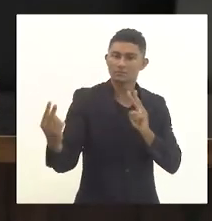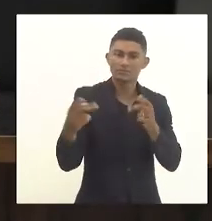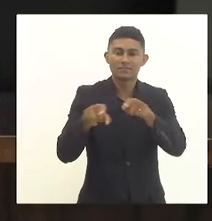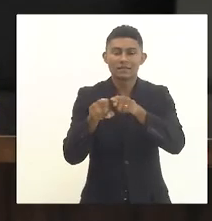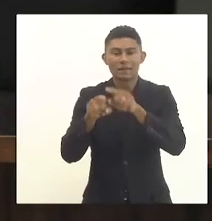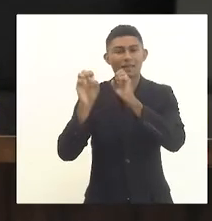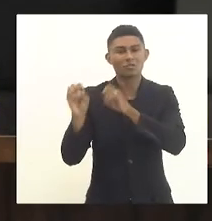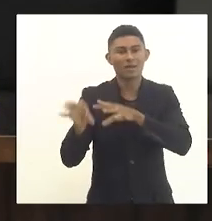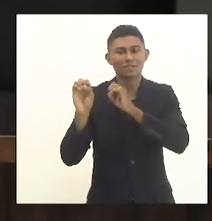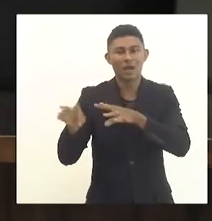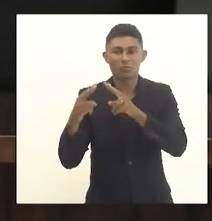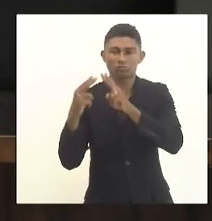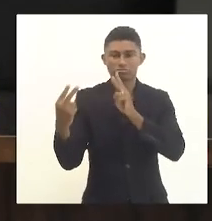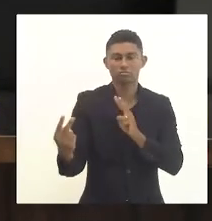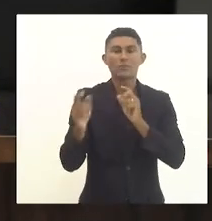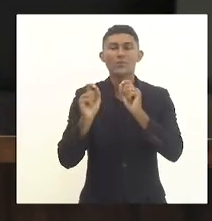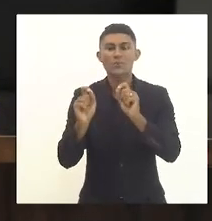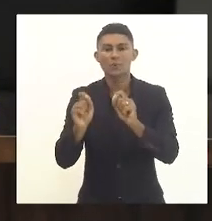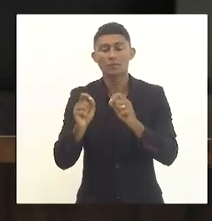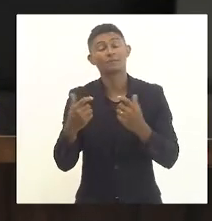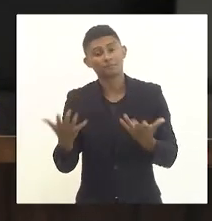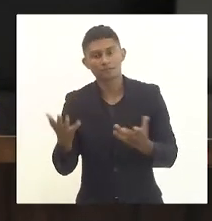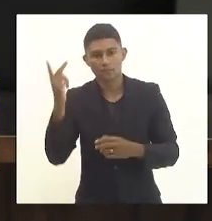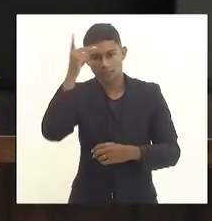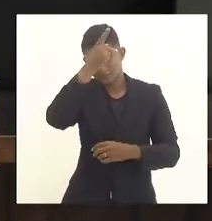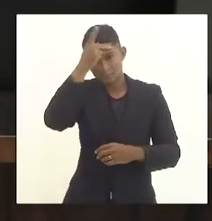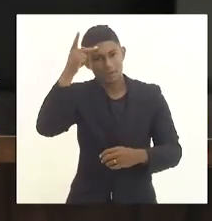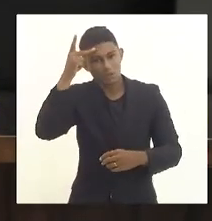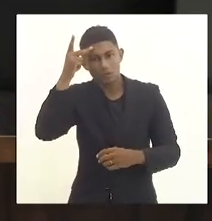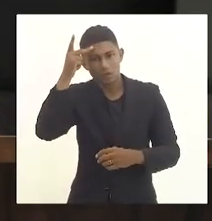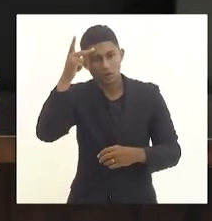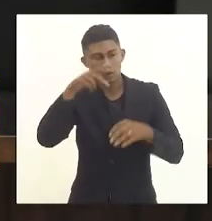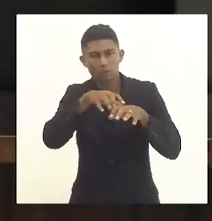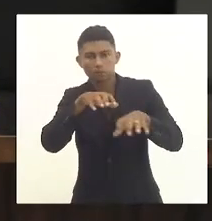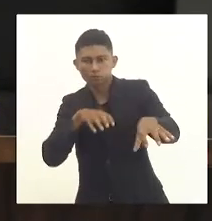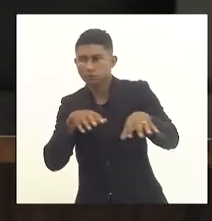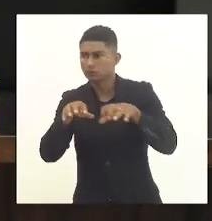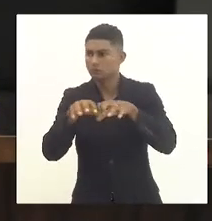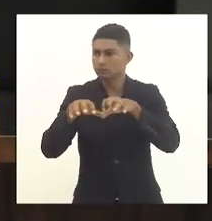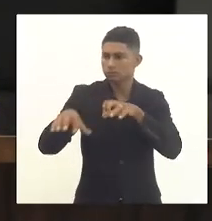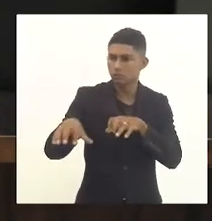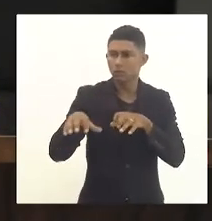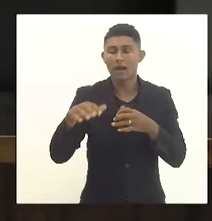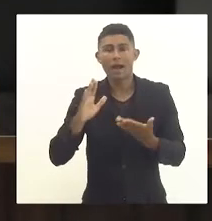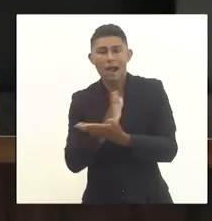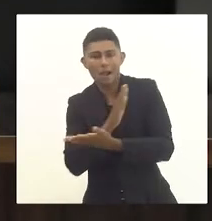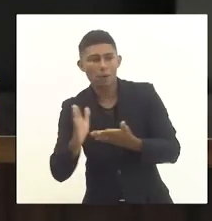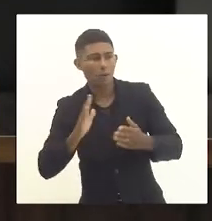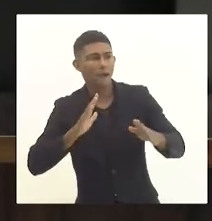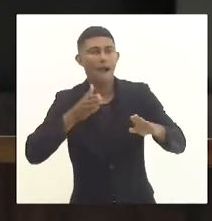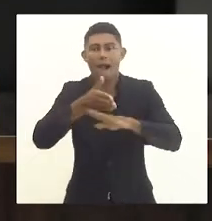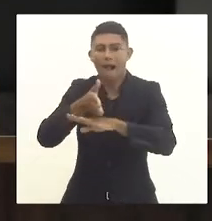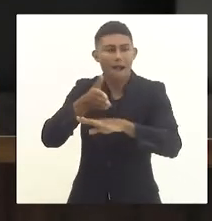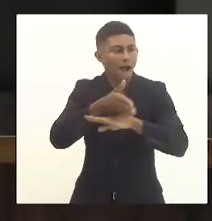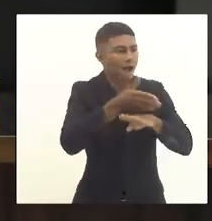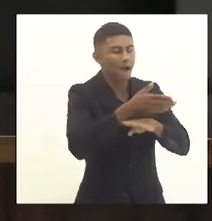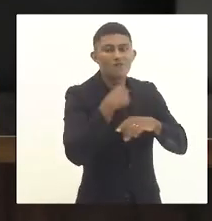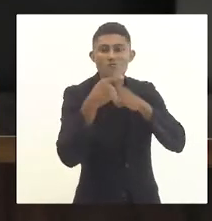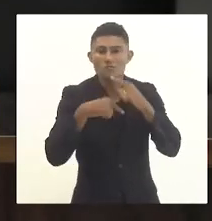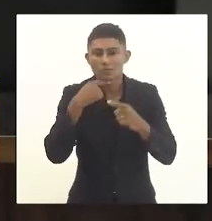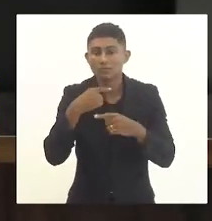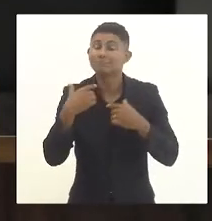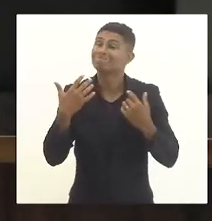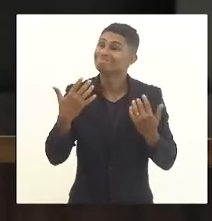emergencial era que a distância entre as pessoas com acesso e sem acesso às tecnologias de conexão poderia